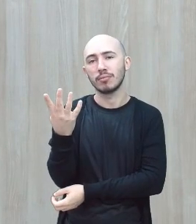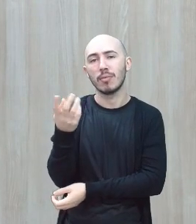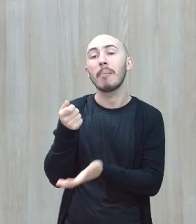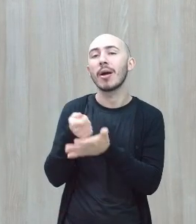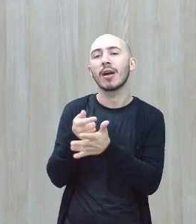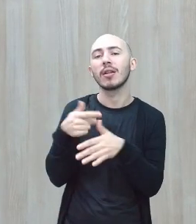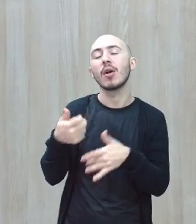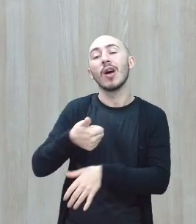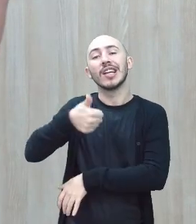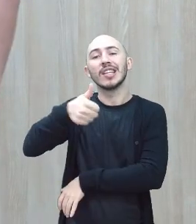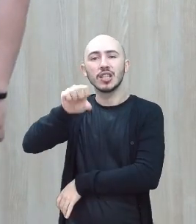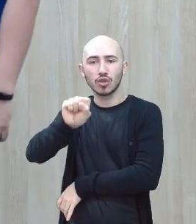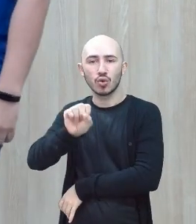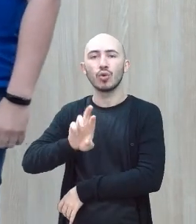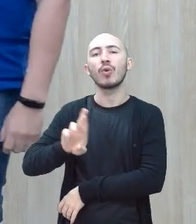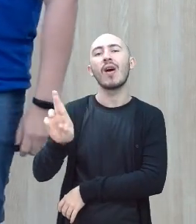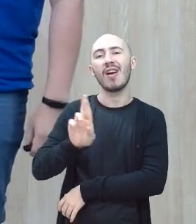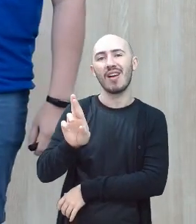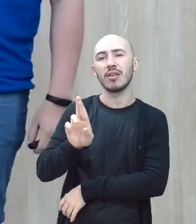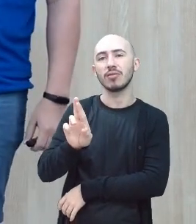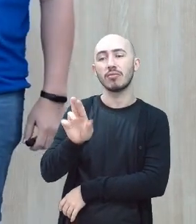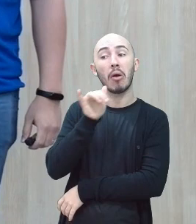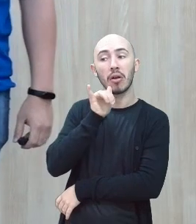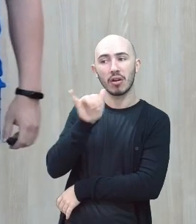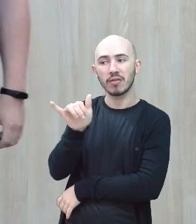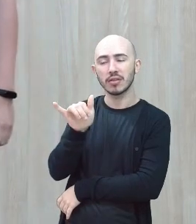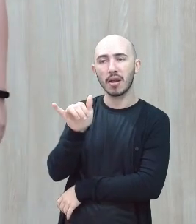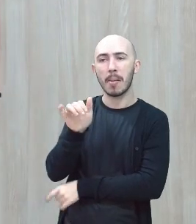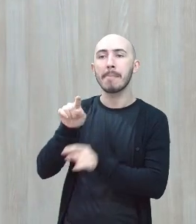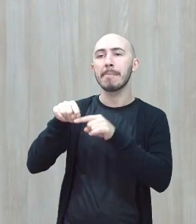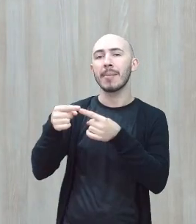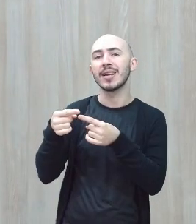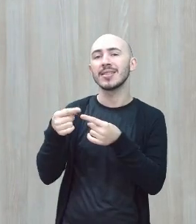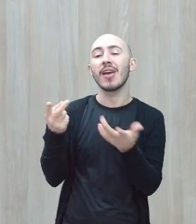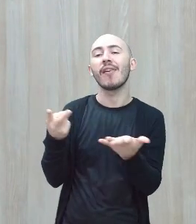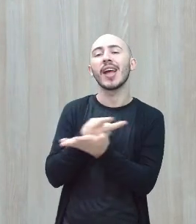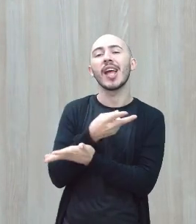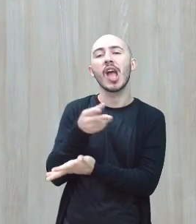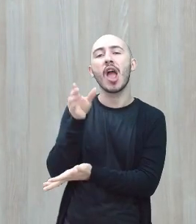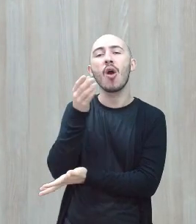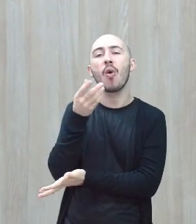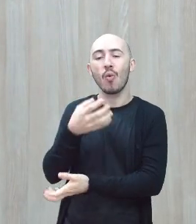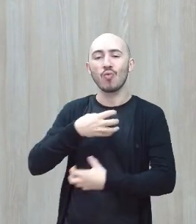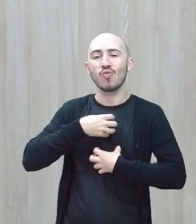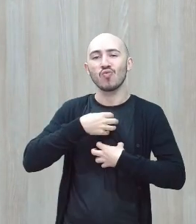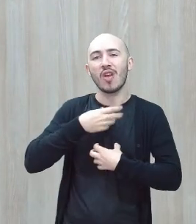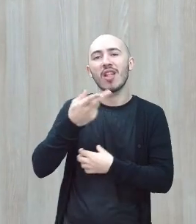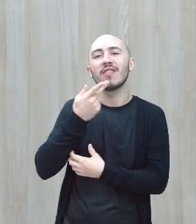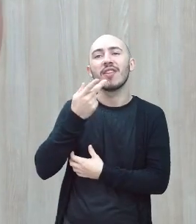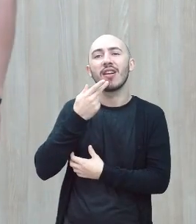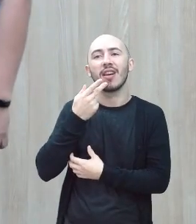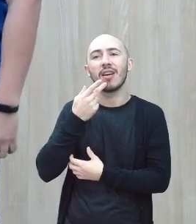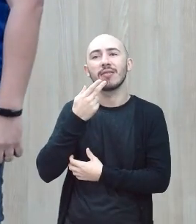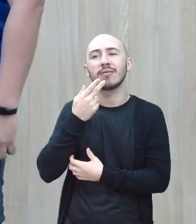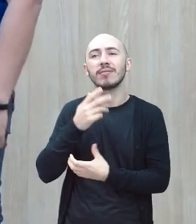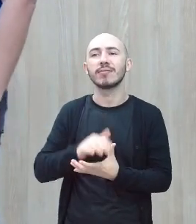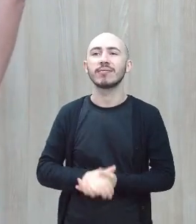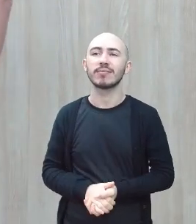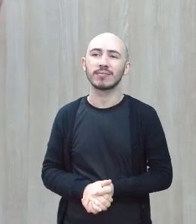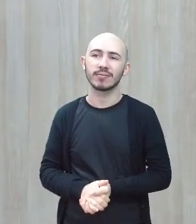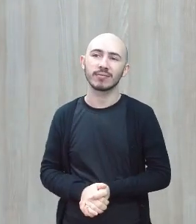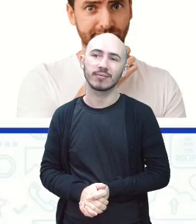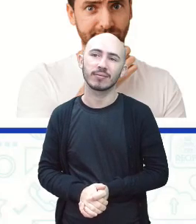R$18. E na hora de dizer 18, eu disse 80. E ele olhou assim,